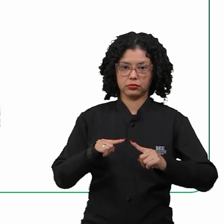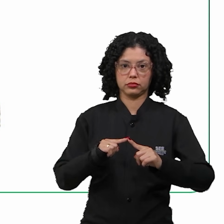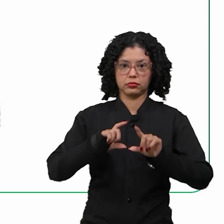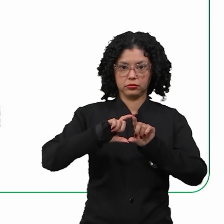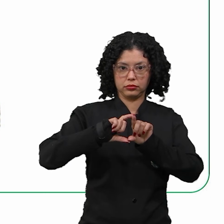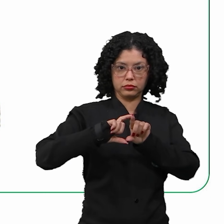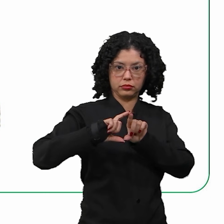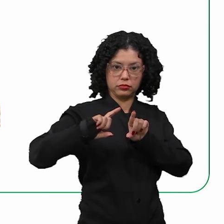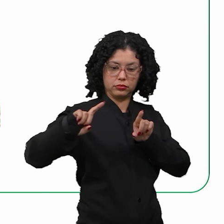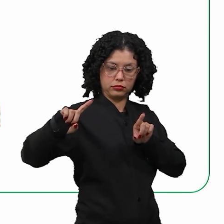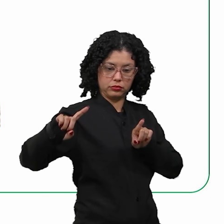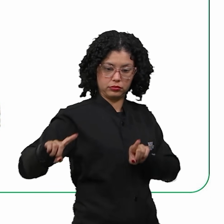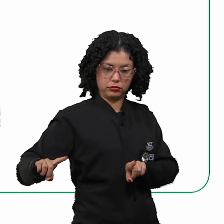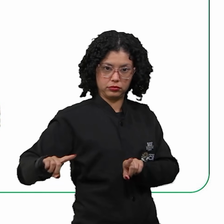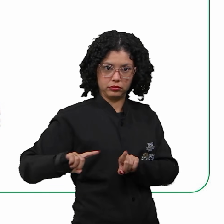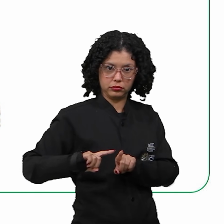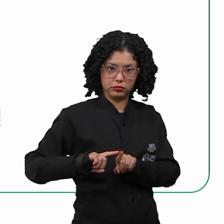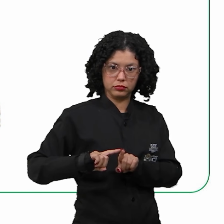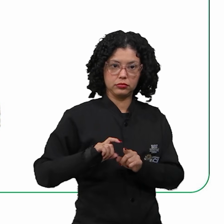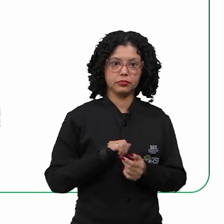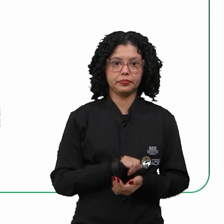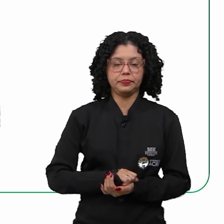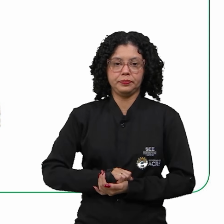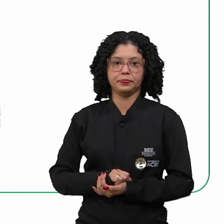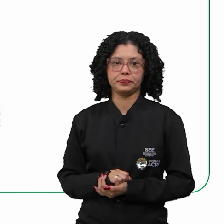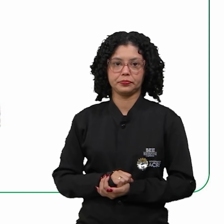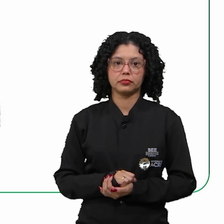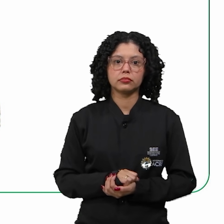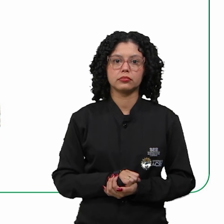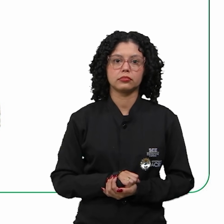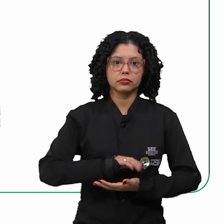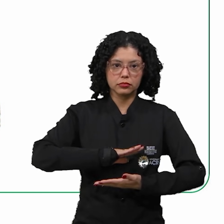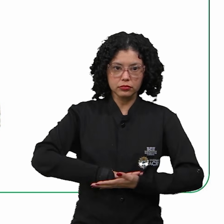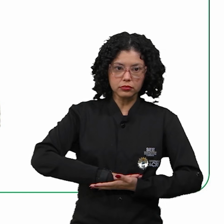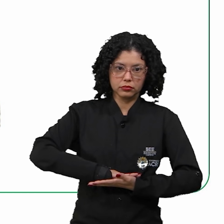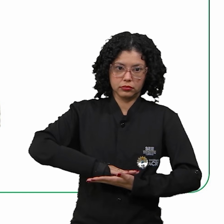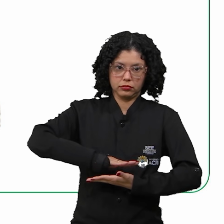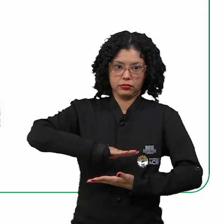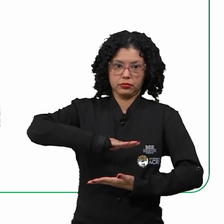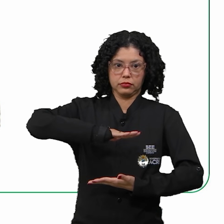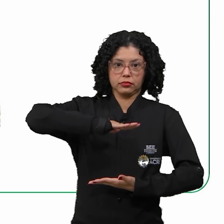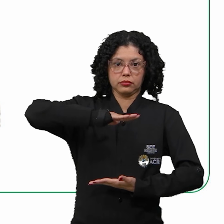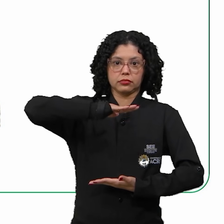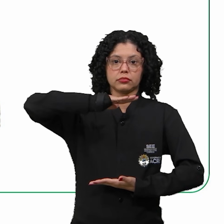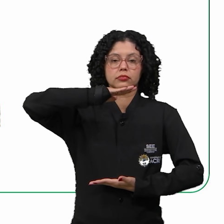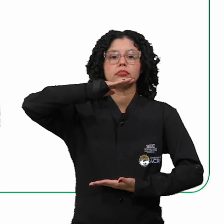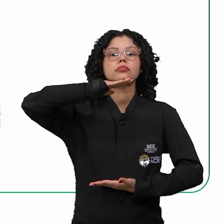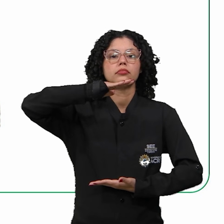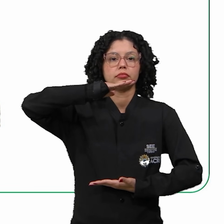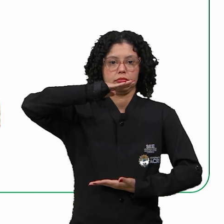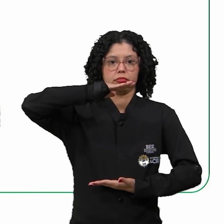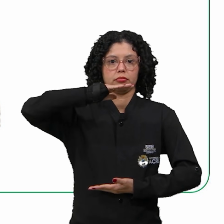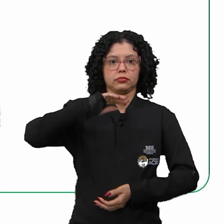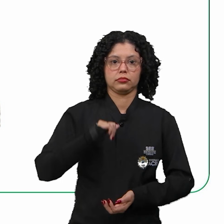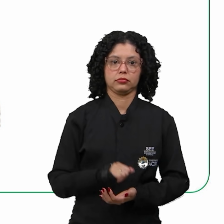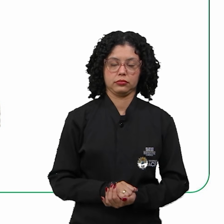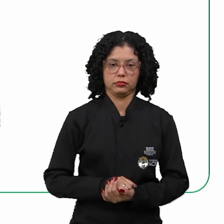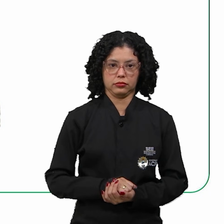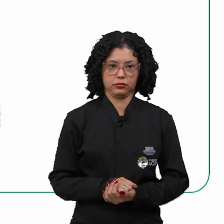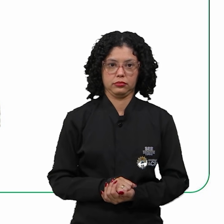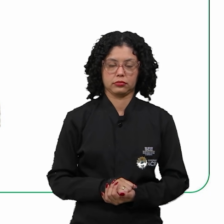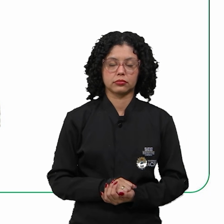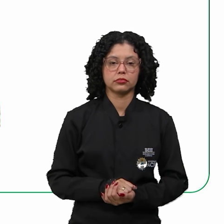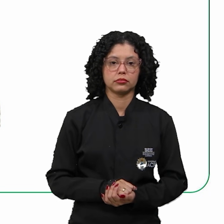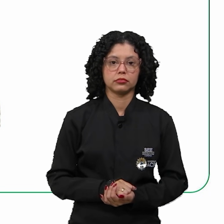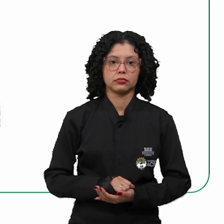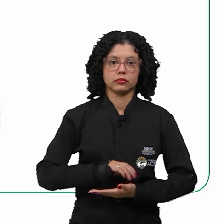é um paralelogramo, um retângulo, e as suas duas bases são